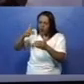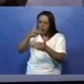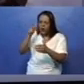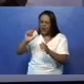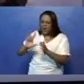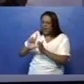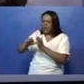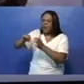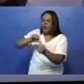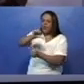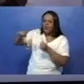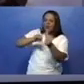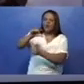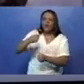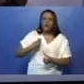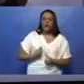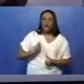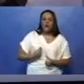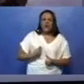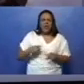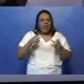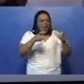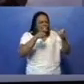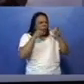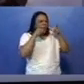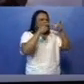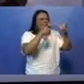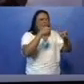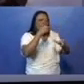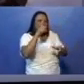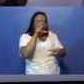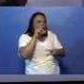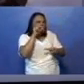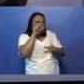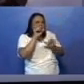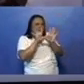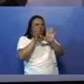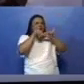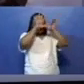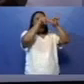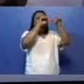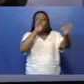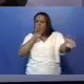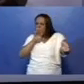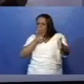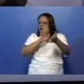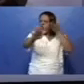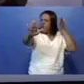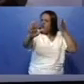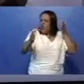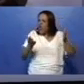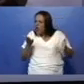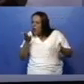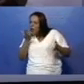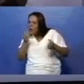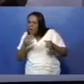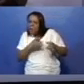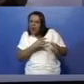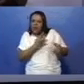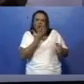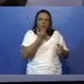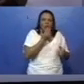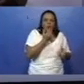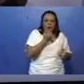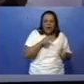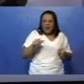ele observou que, por exemplo, os pássaros conseguiam fugir dos predadores porque eles voavam, os outros animais corriam muito, mas o homem